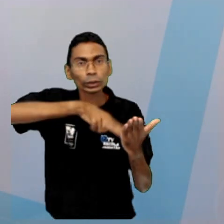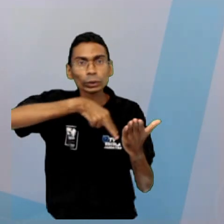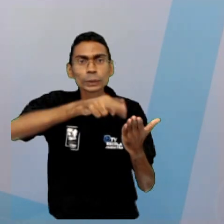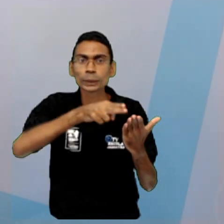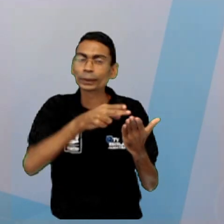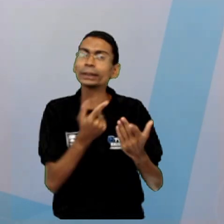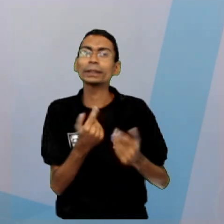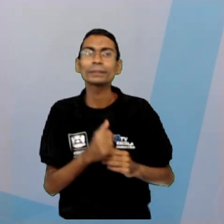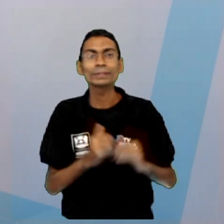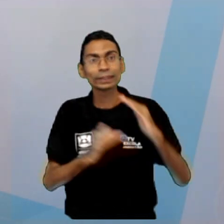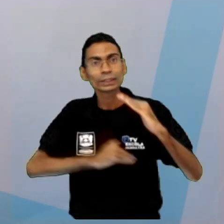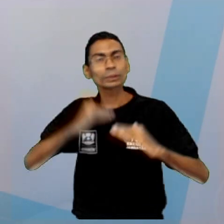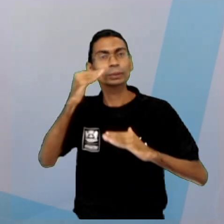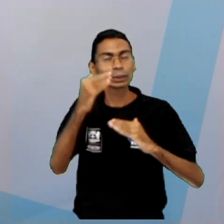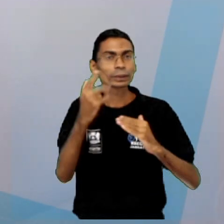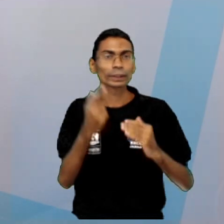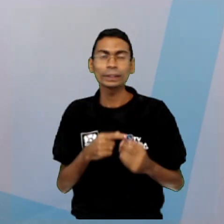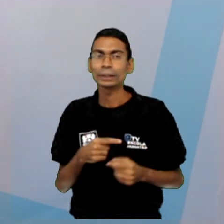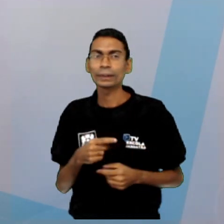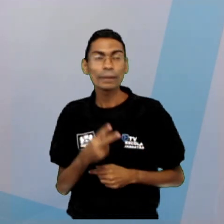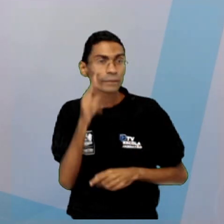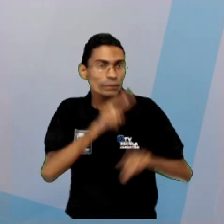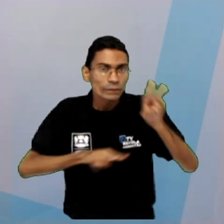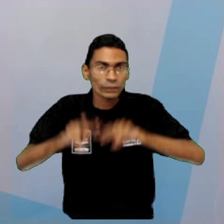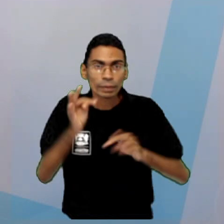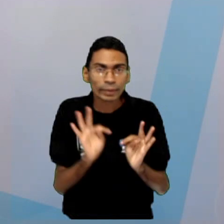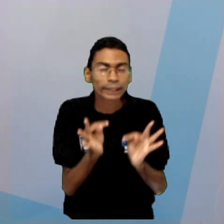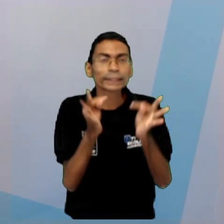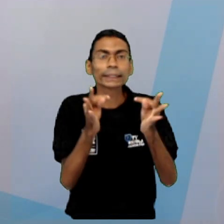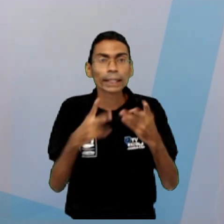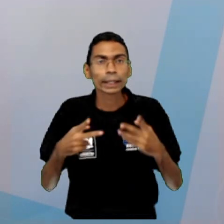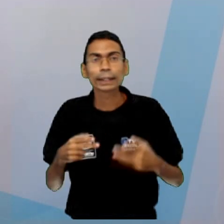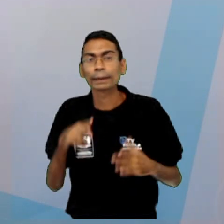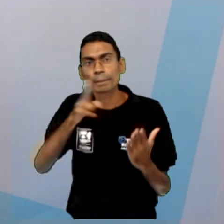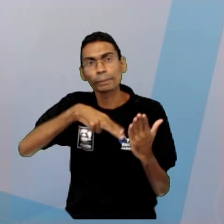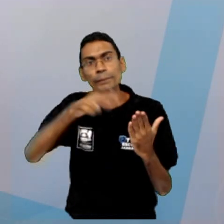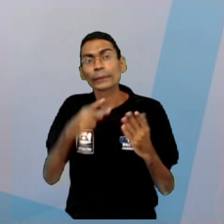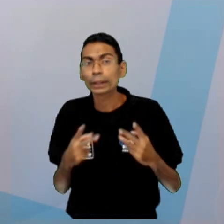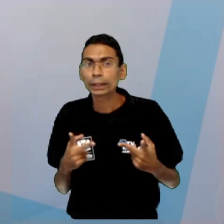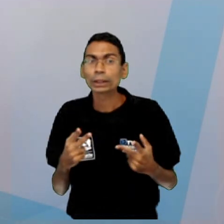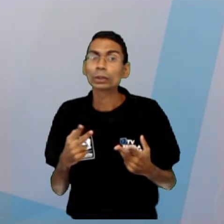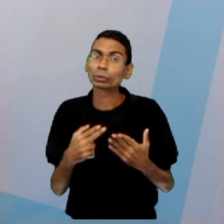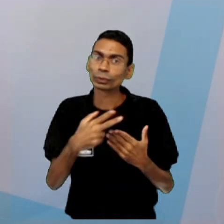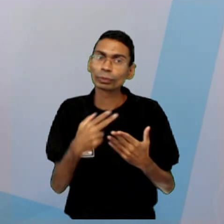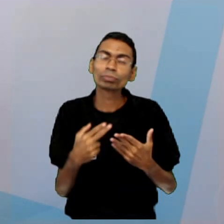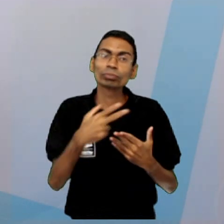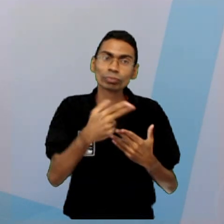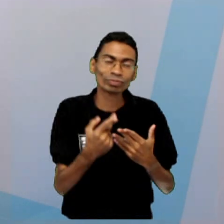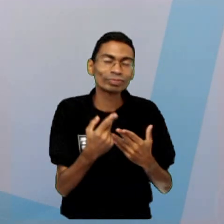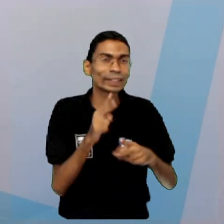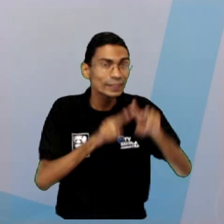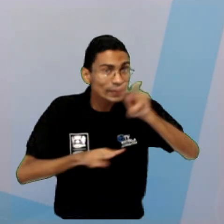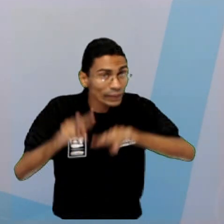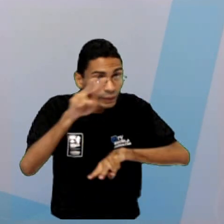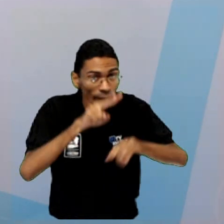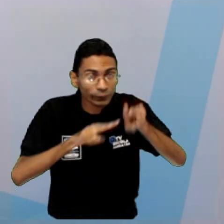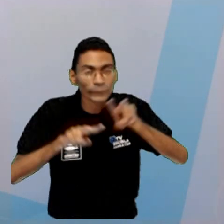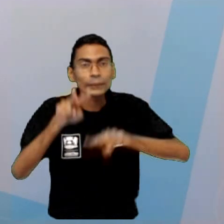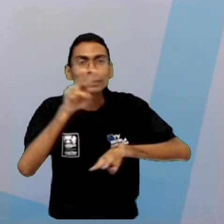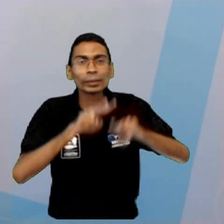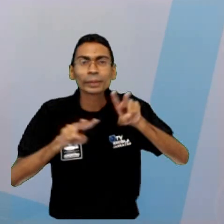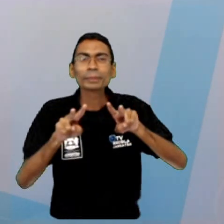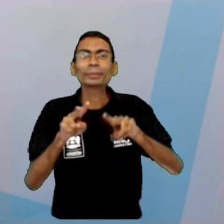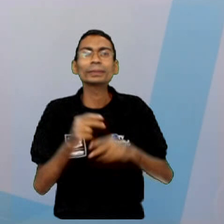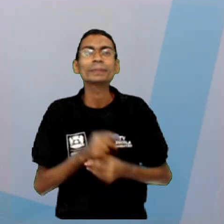técnica de pintar com tesoura e vimos o que é releitura de uma obra. E agora, eu queria deixar um desafio